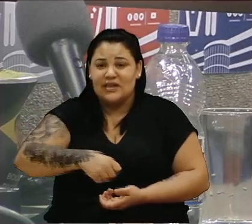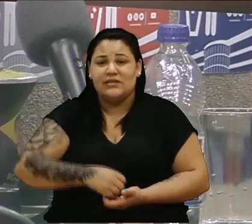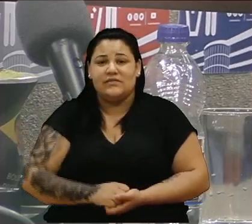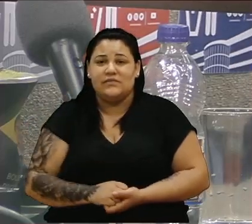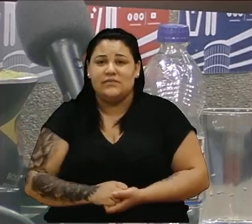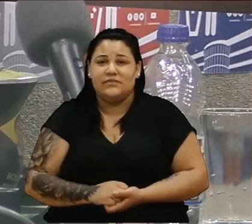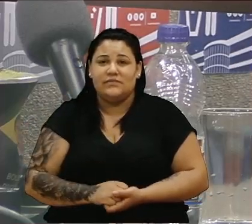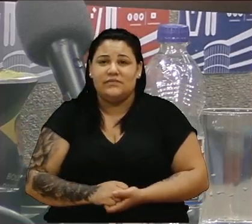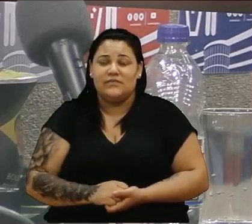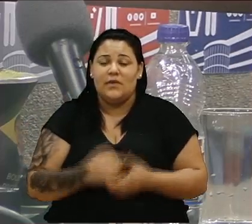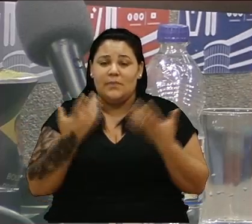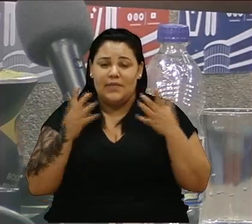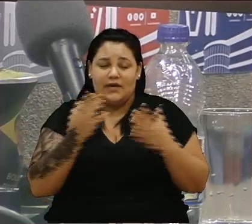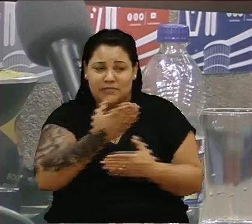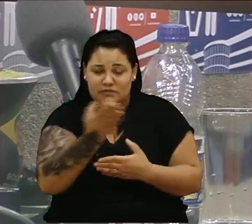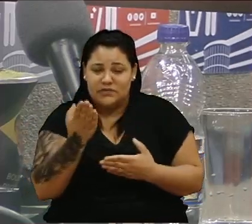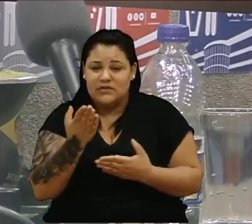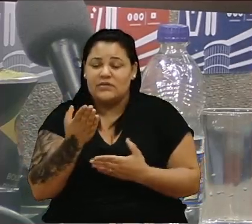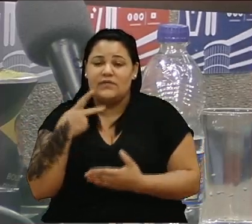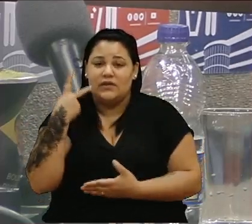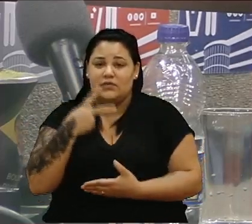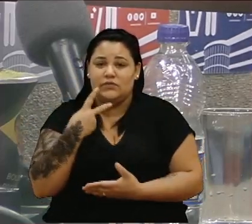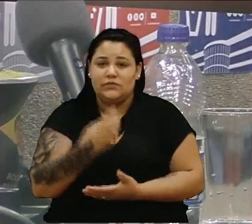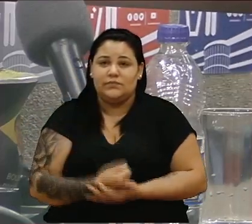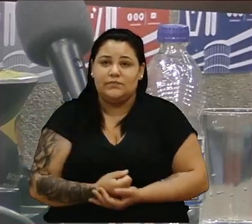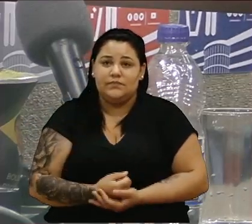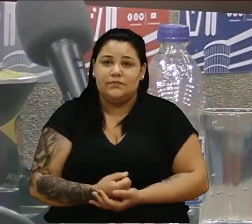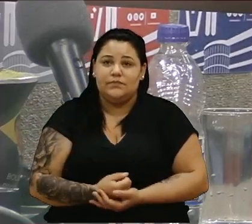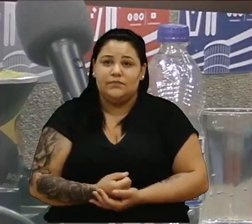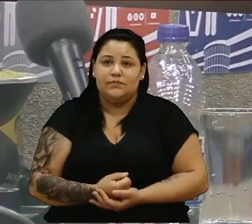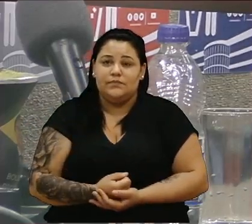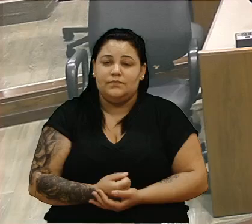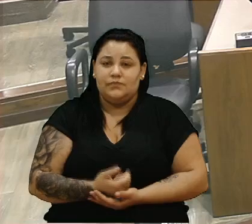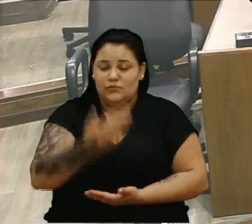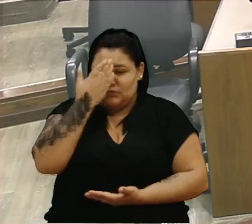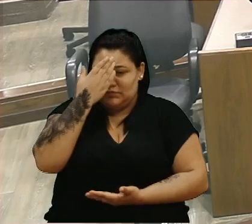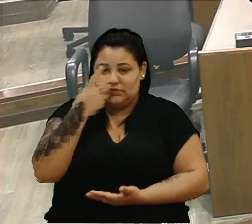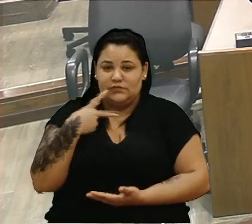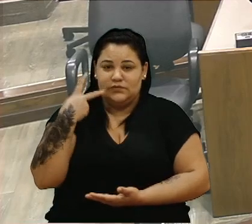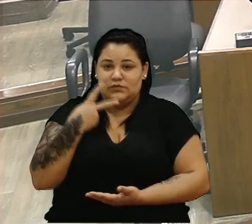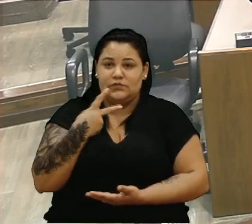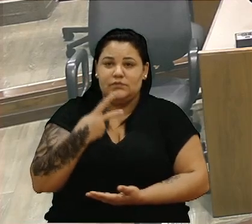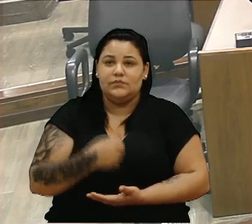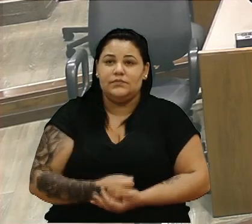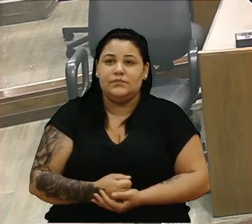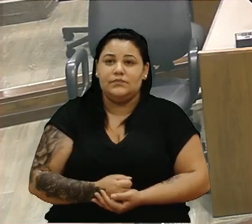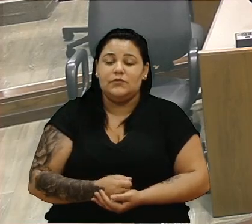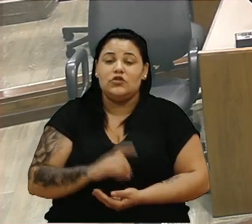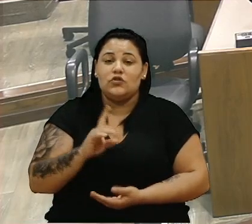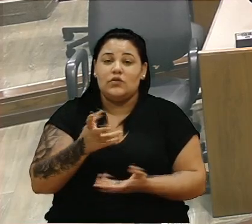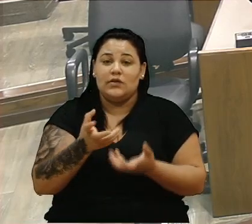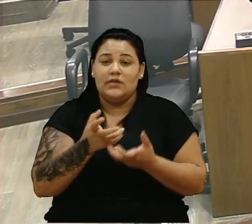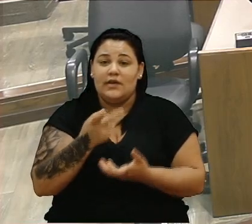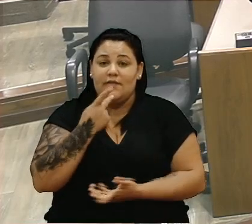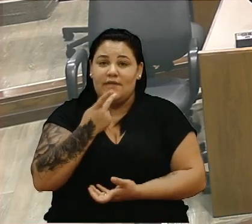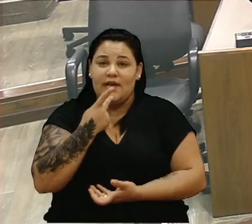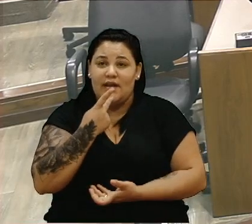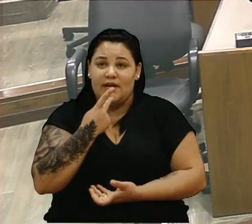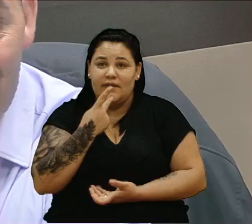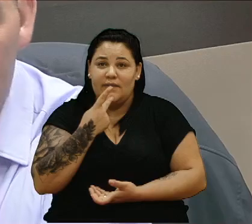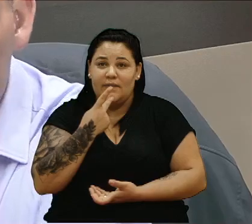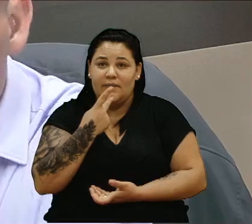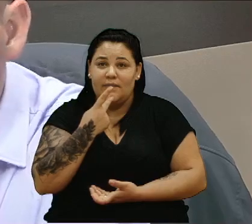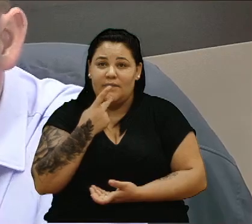já. Parabéns, vereadores. Obrigado, vereador Capitão Ramon. Só dizer, vereador Bortola, aqui, quando eu identifiquei